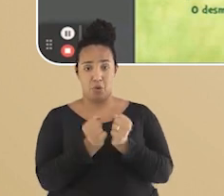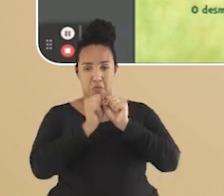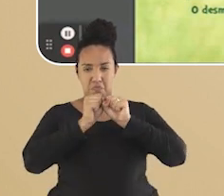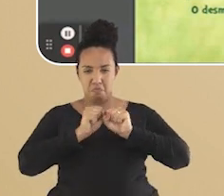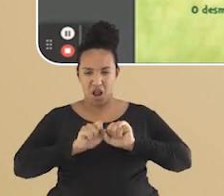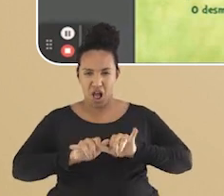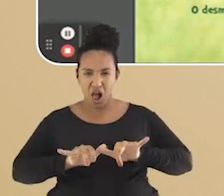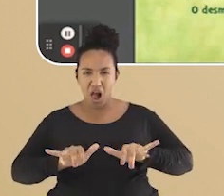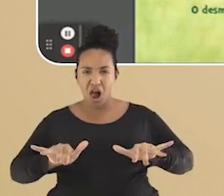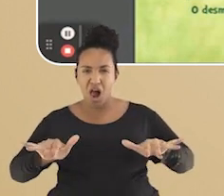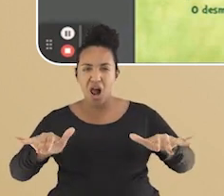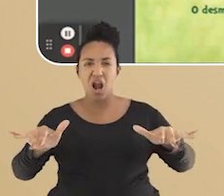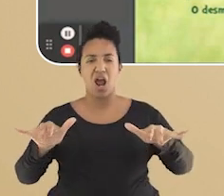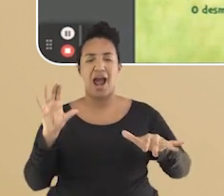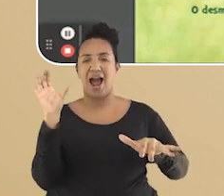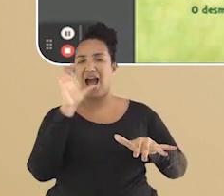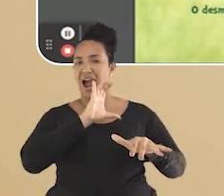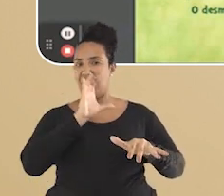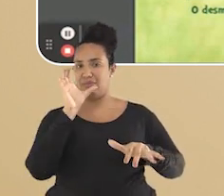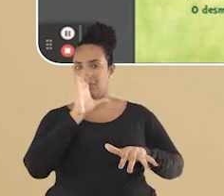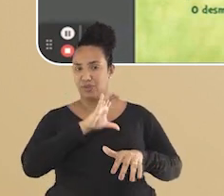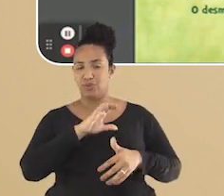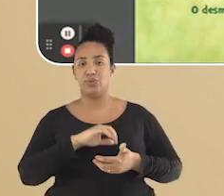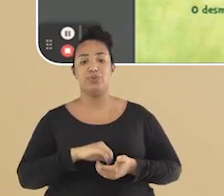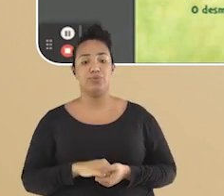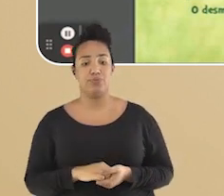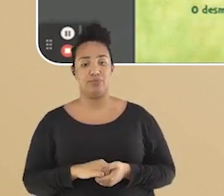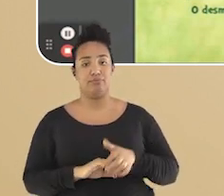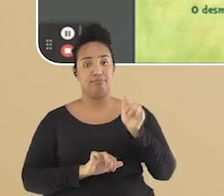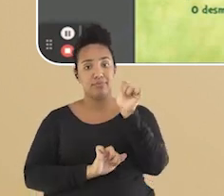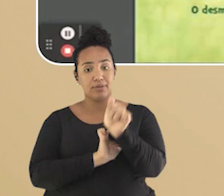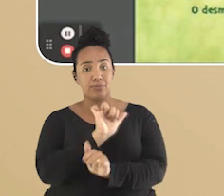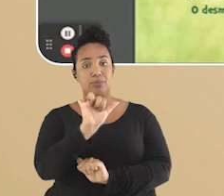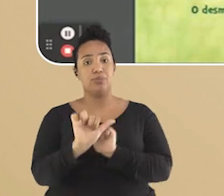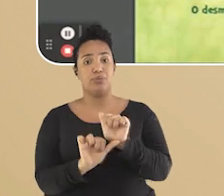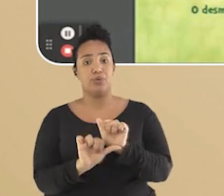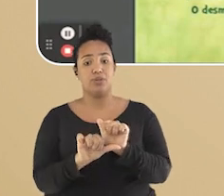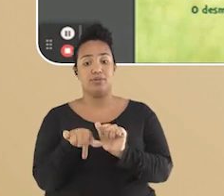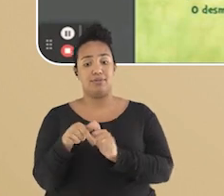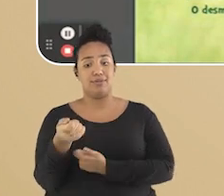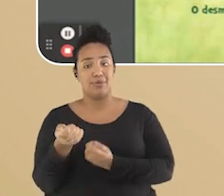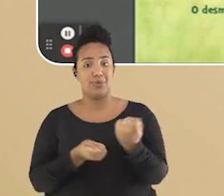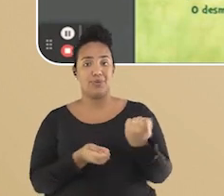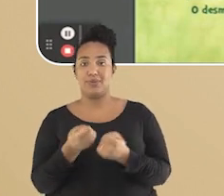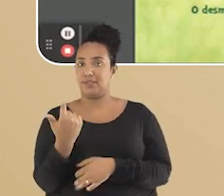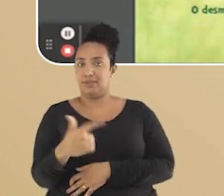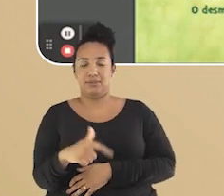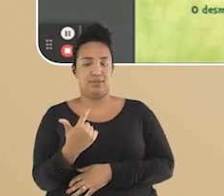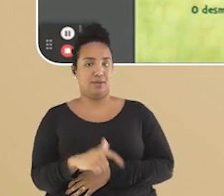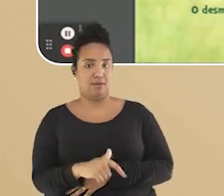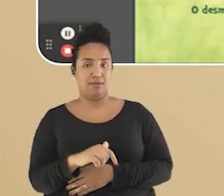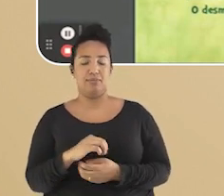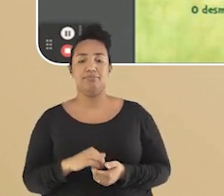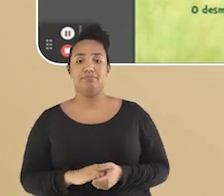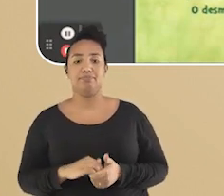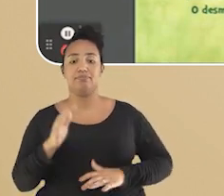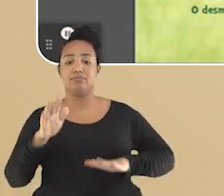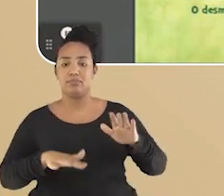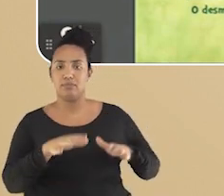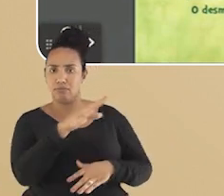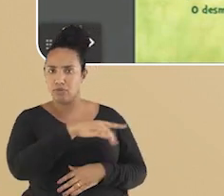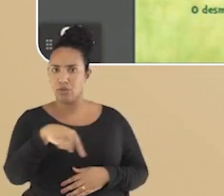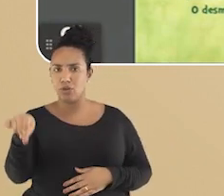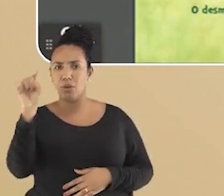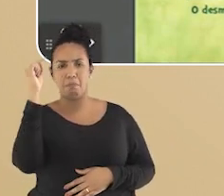alastra a uma velocidade incrível. Vira incêndio que sai do controle, mesmo quando pensamos que